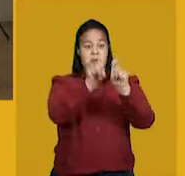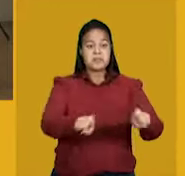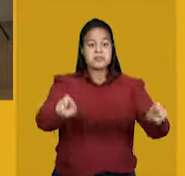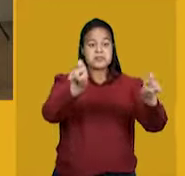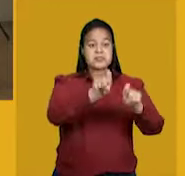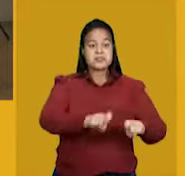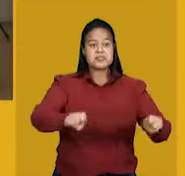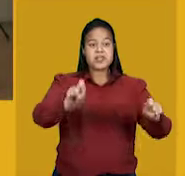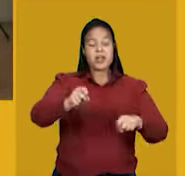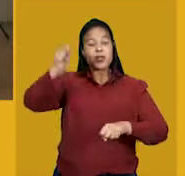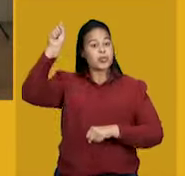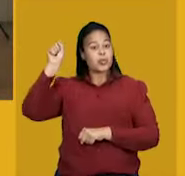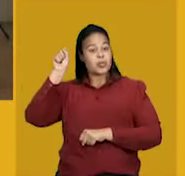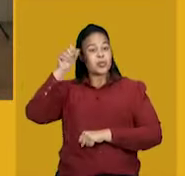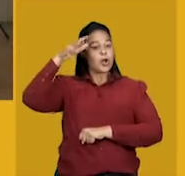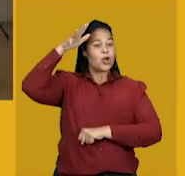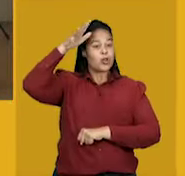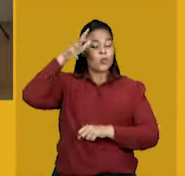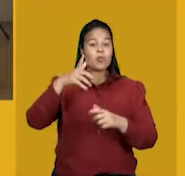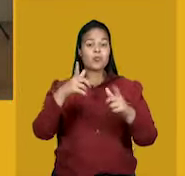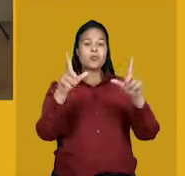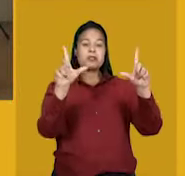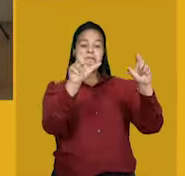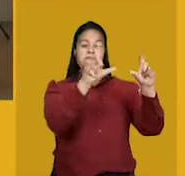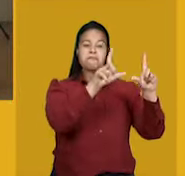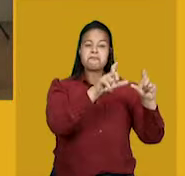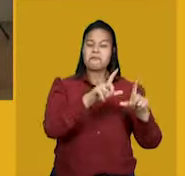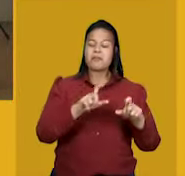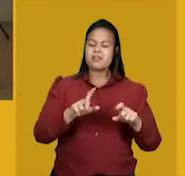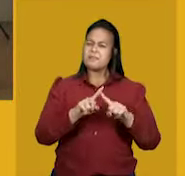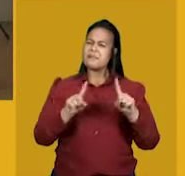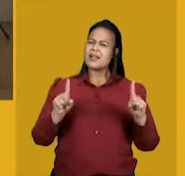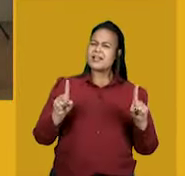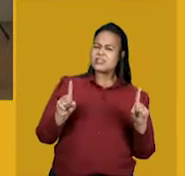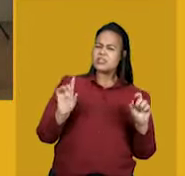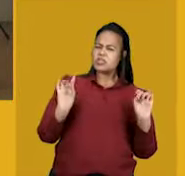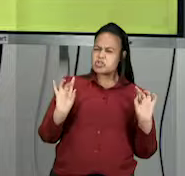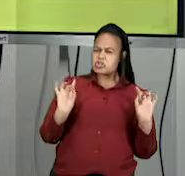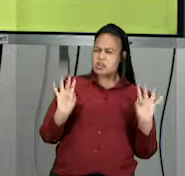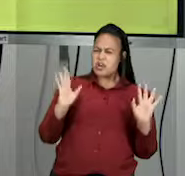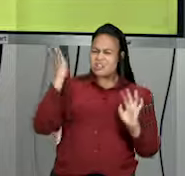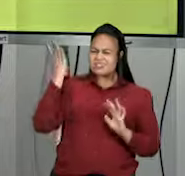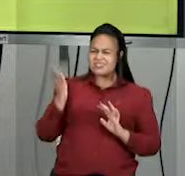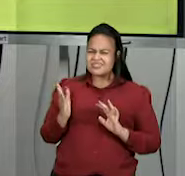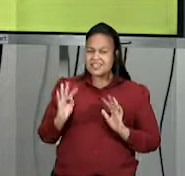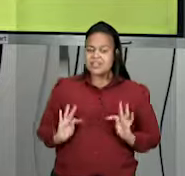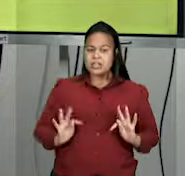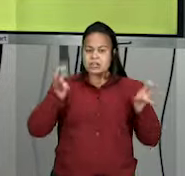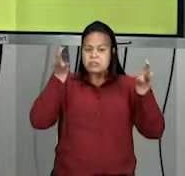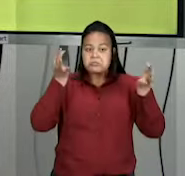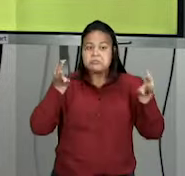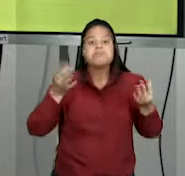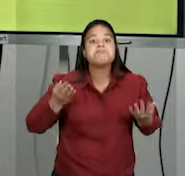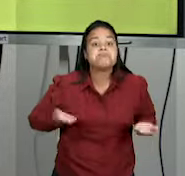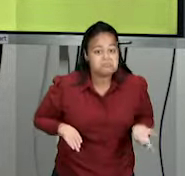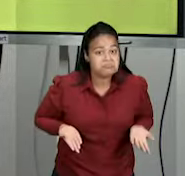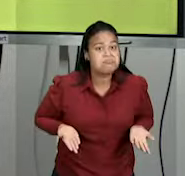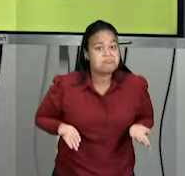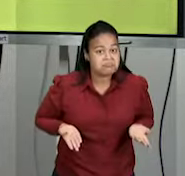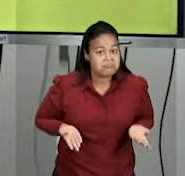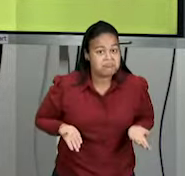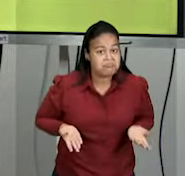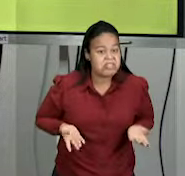a luminária, a câmera fotográfica. Mas será que é só isso que é tecnologia? Será que